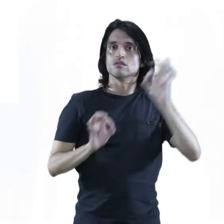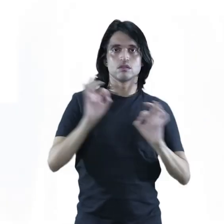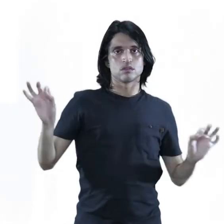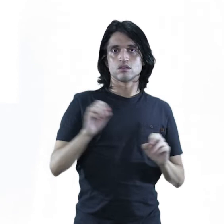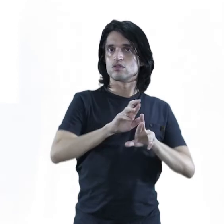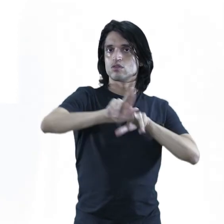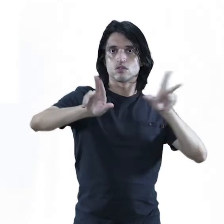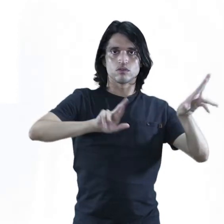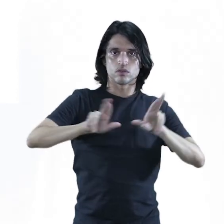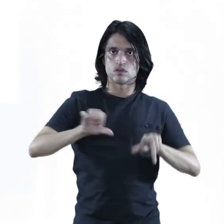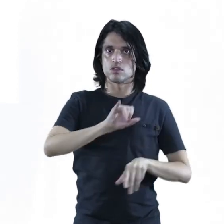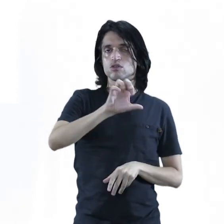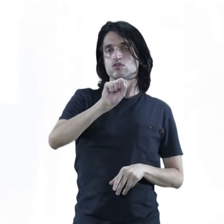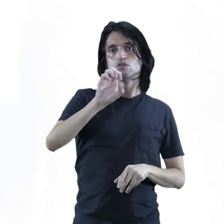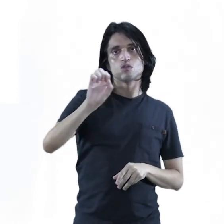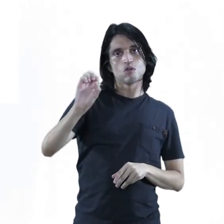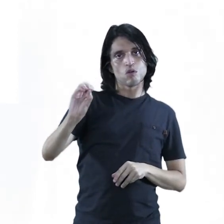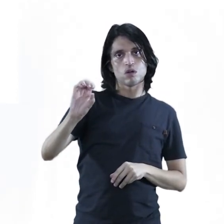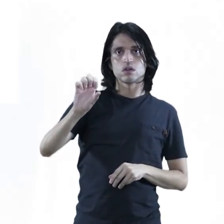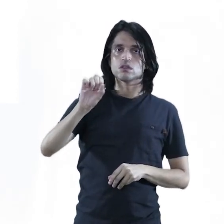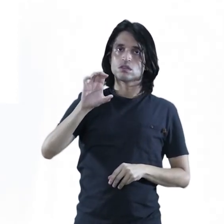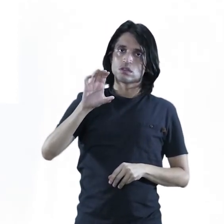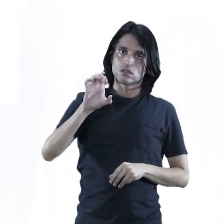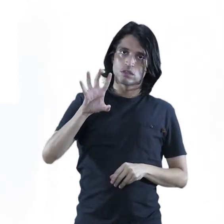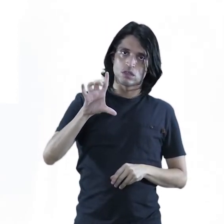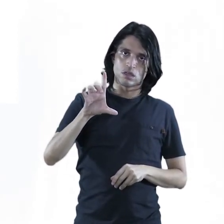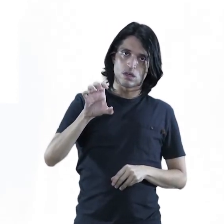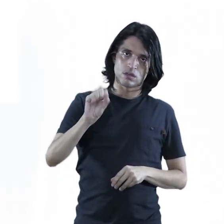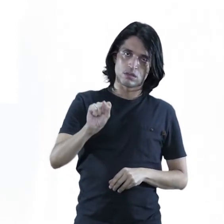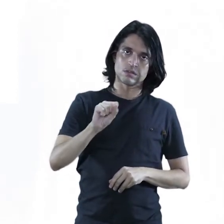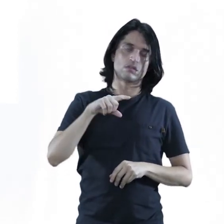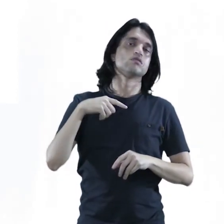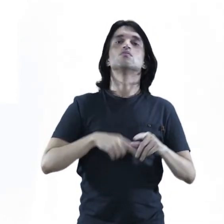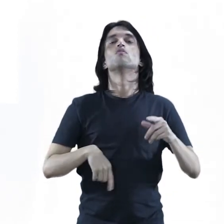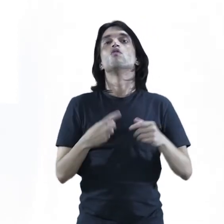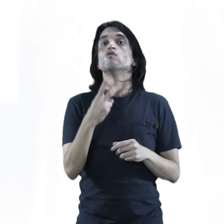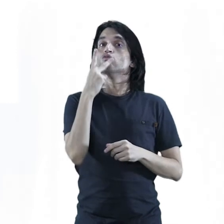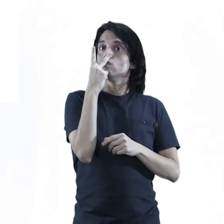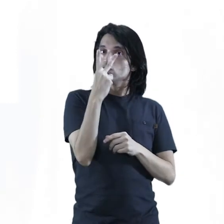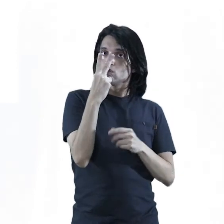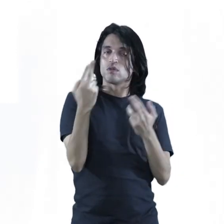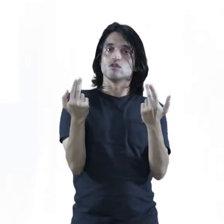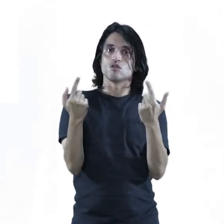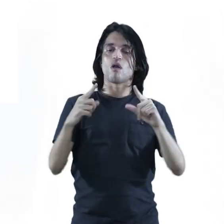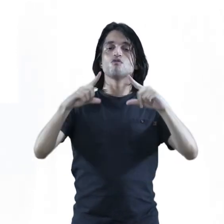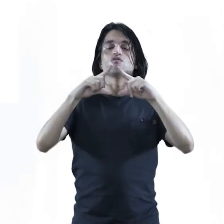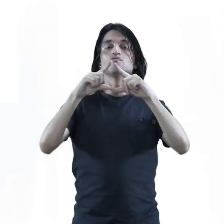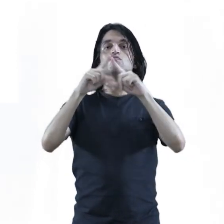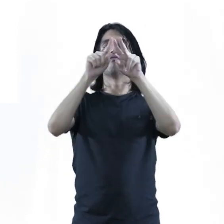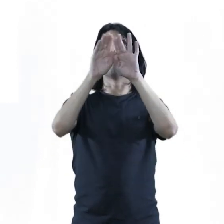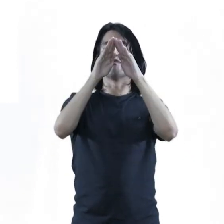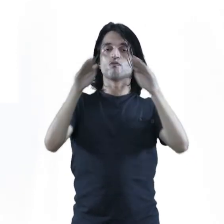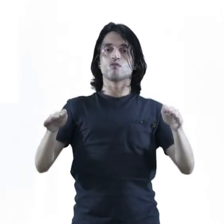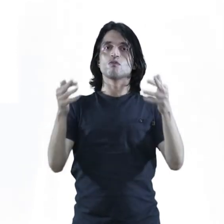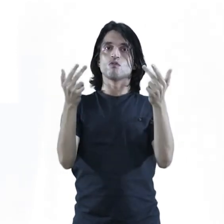temos escaleno, triângulo que possui todos os lados com medidas diferentes; isósceles, triângulo que possui 2